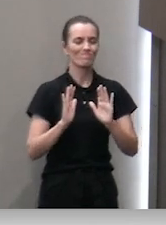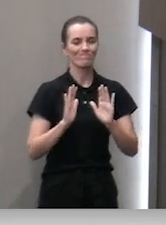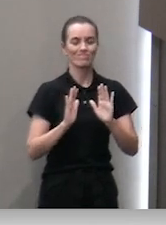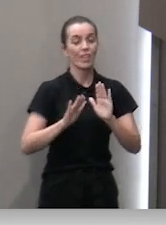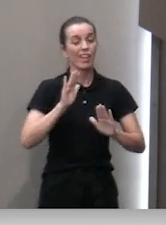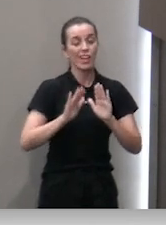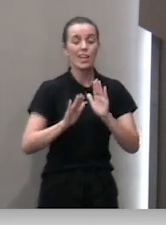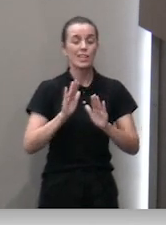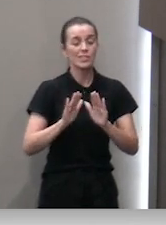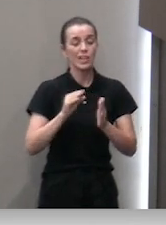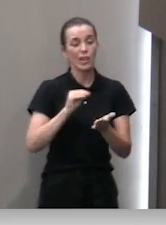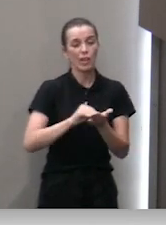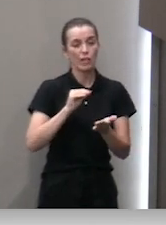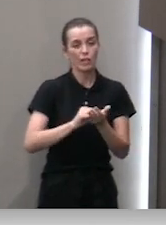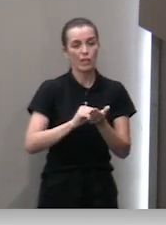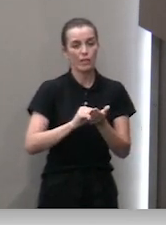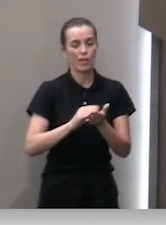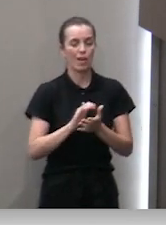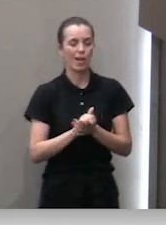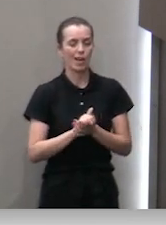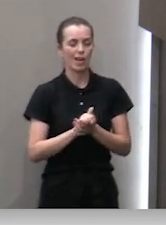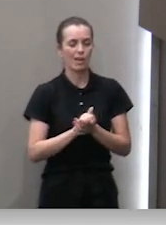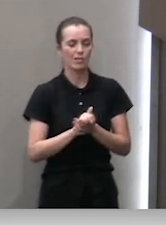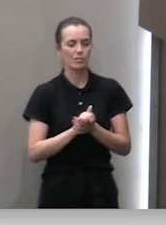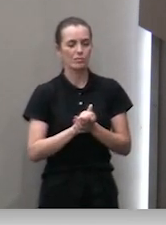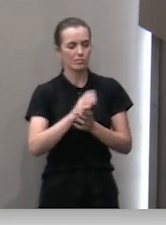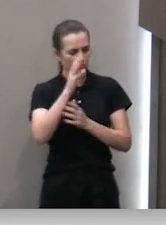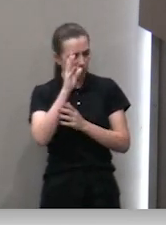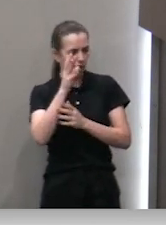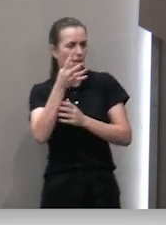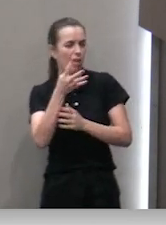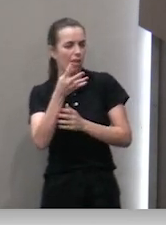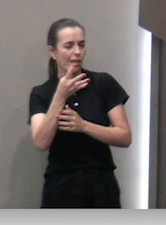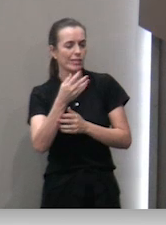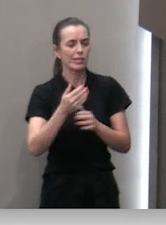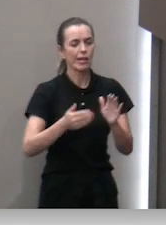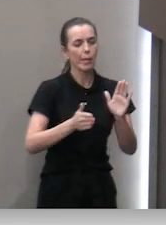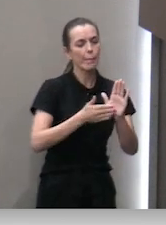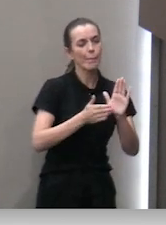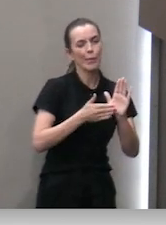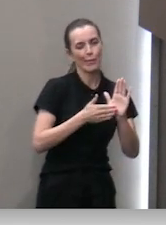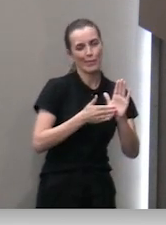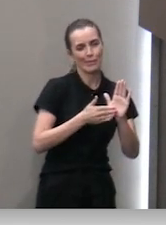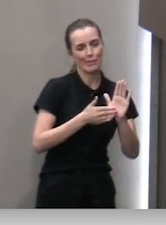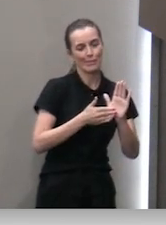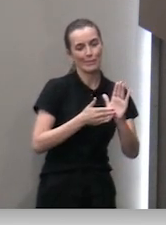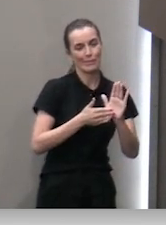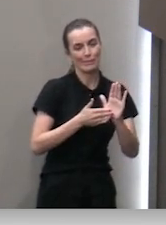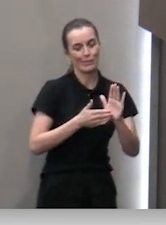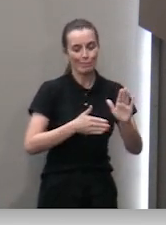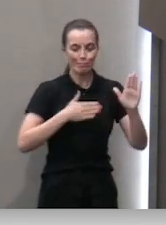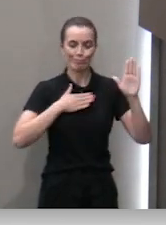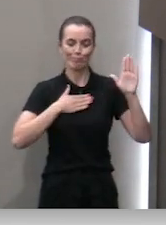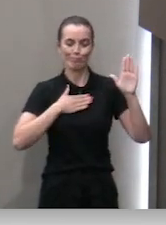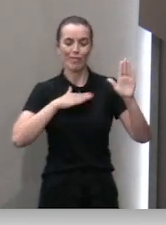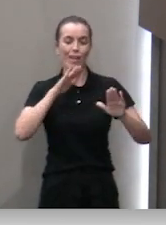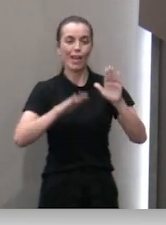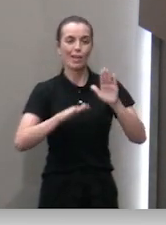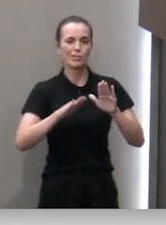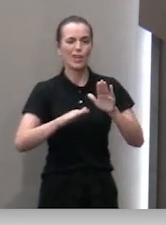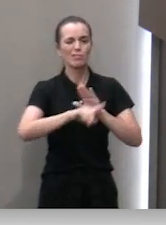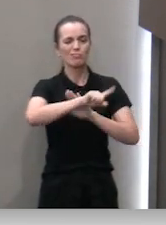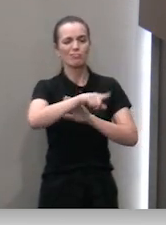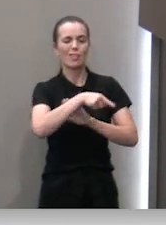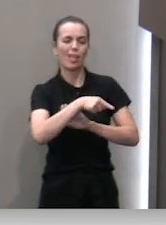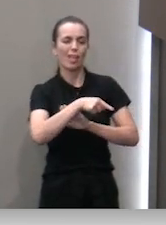são cumpridas ou, como temos visto, meras promessas que, após feitas, são inclusive negadas ou